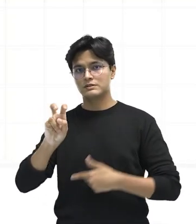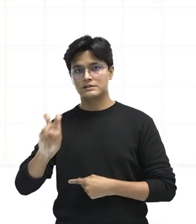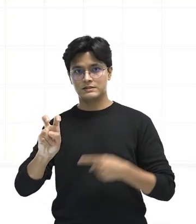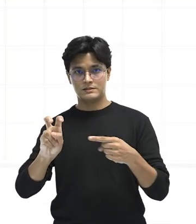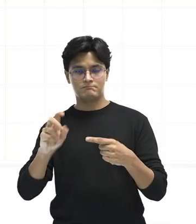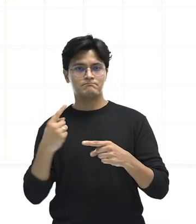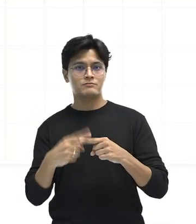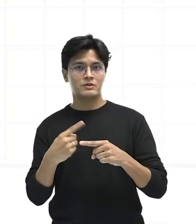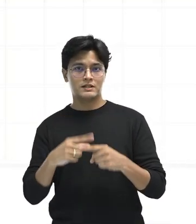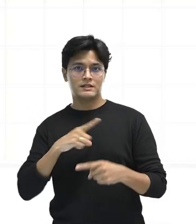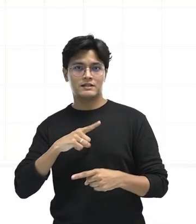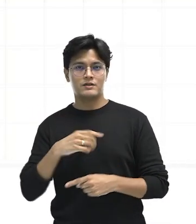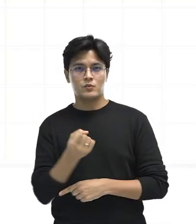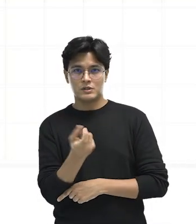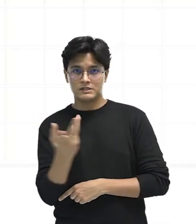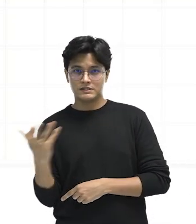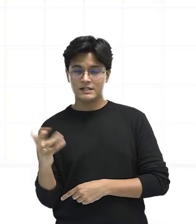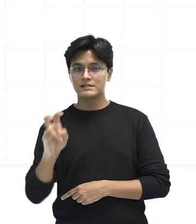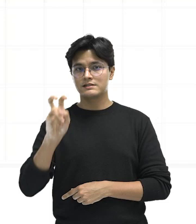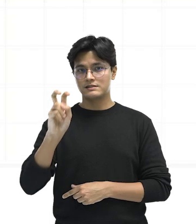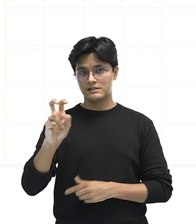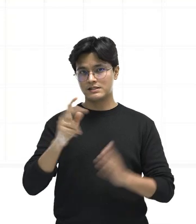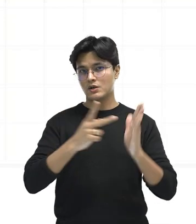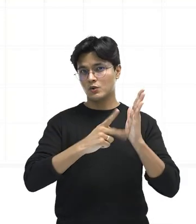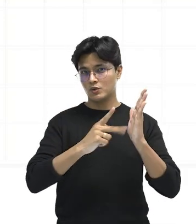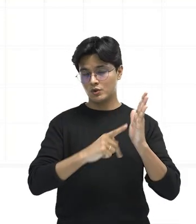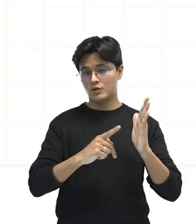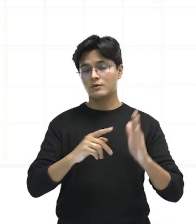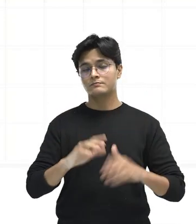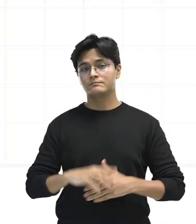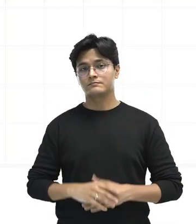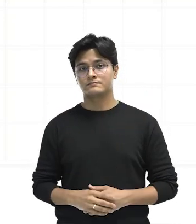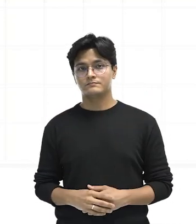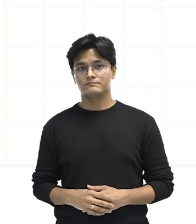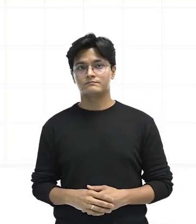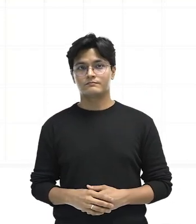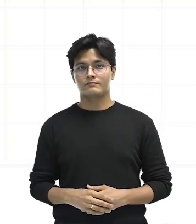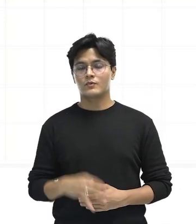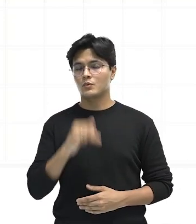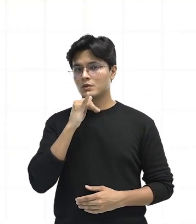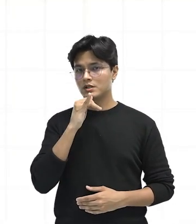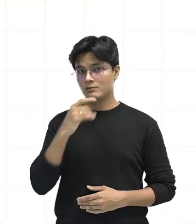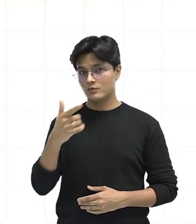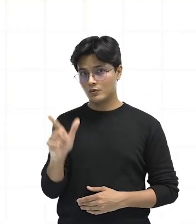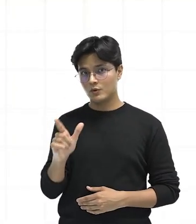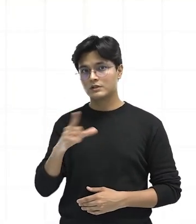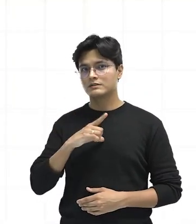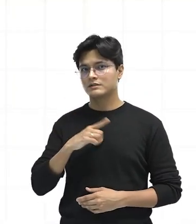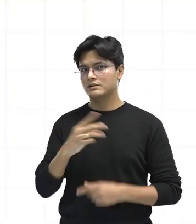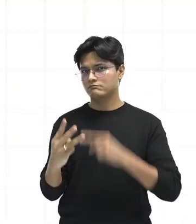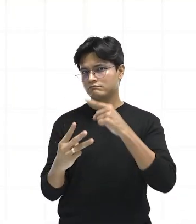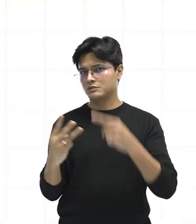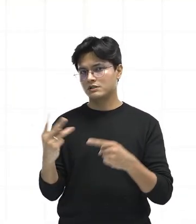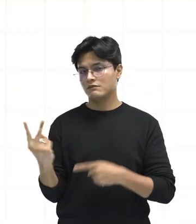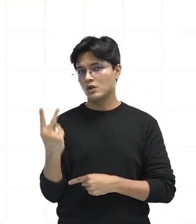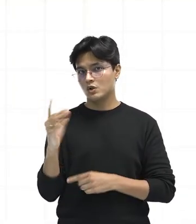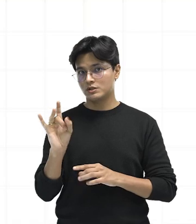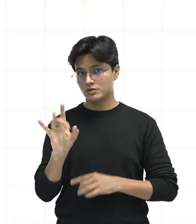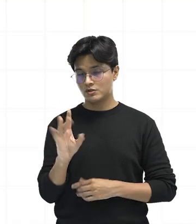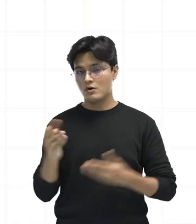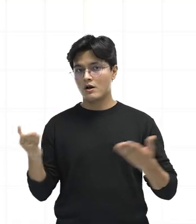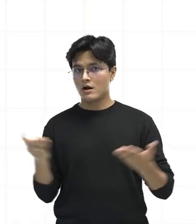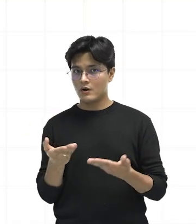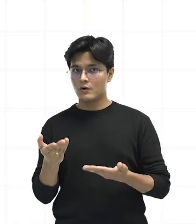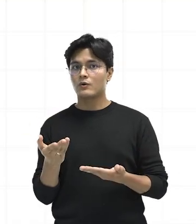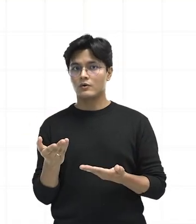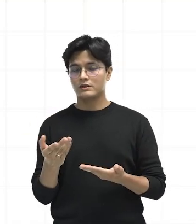Porque eu tenho 5 notas. Nesse exemplo aqui eu tinha apenas 3 notas, por isso que a divisão foi por 3, tá? Mas nesse caso aqui a gente